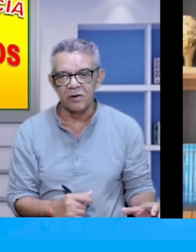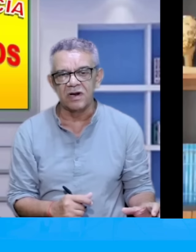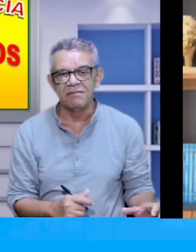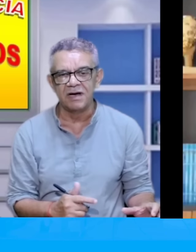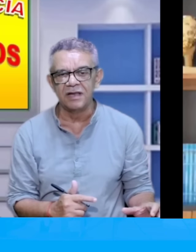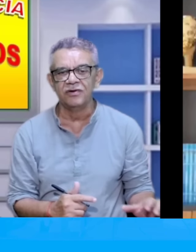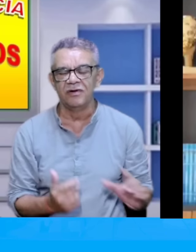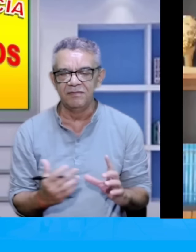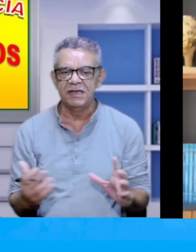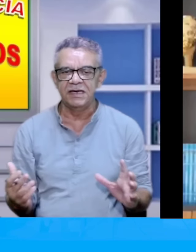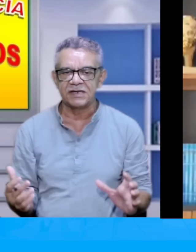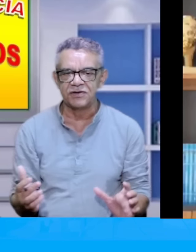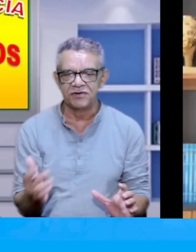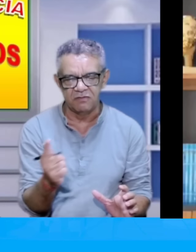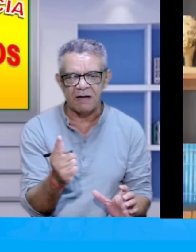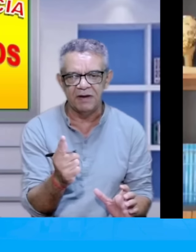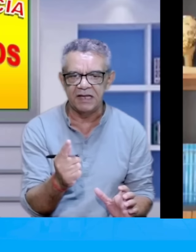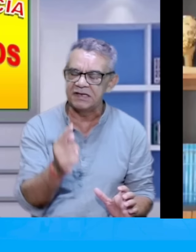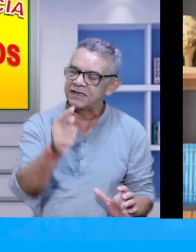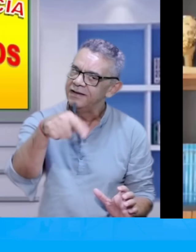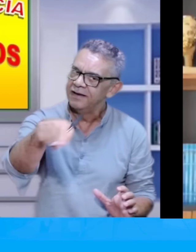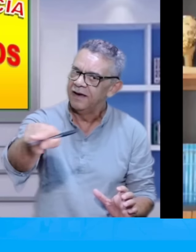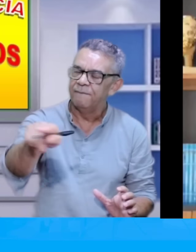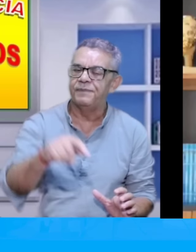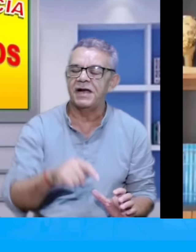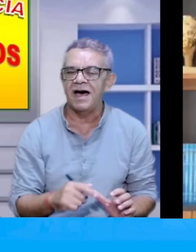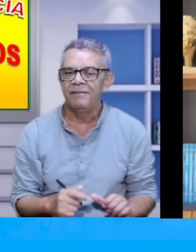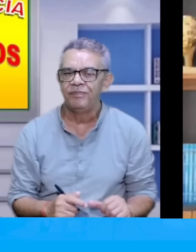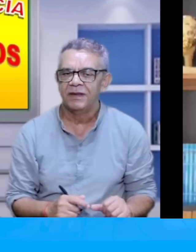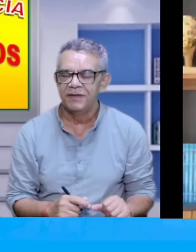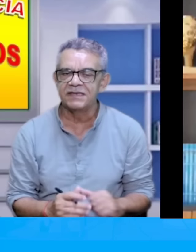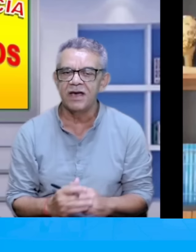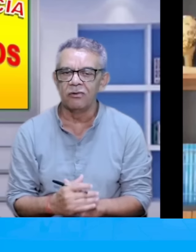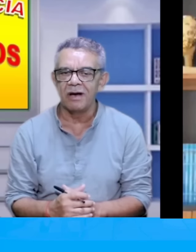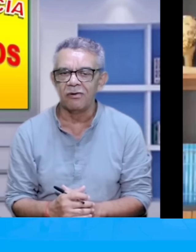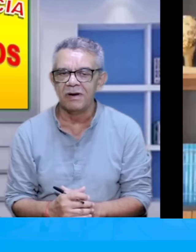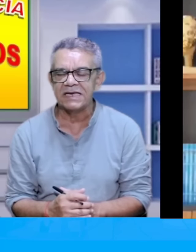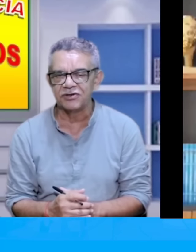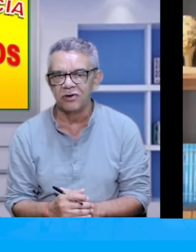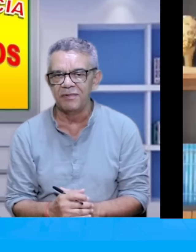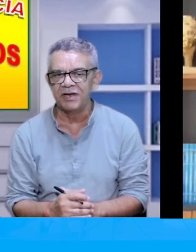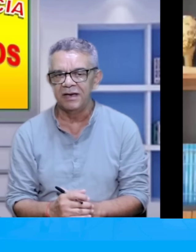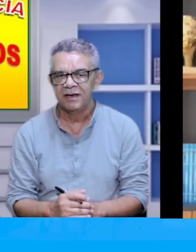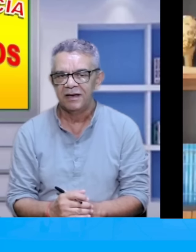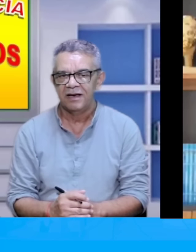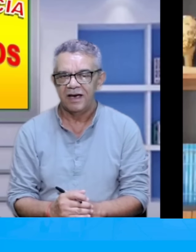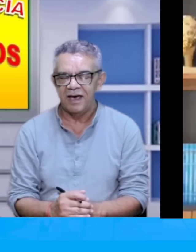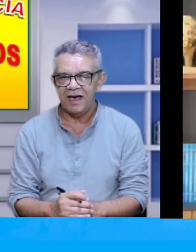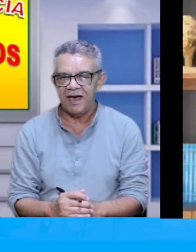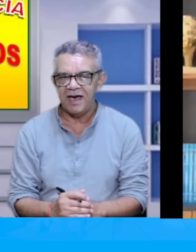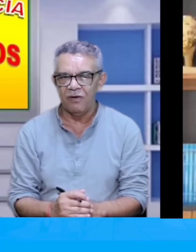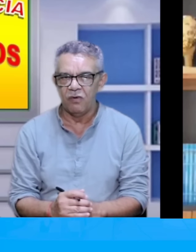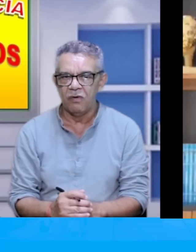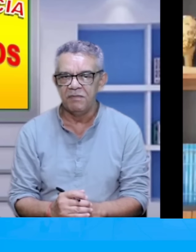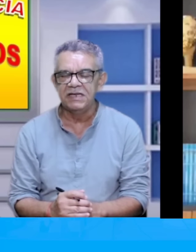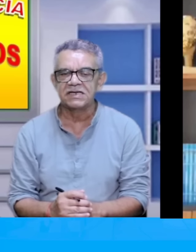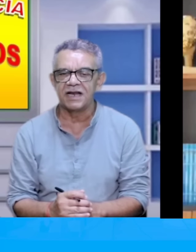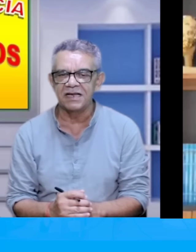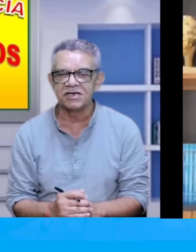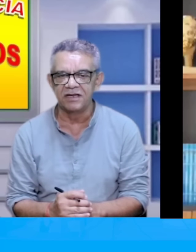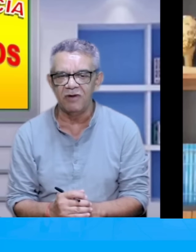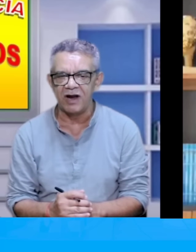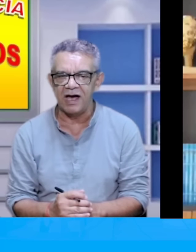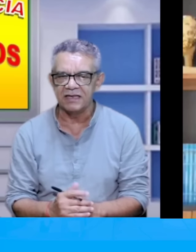ele conclamando o ministro Gilmar Mendes para dizer alguma coisa sobre o